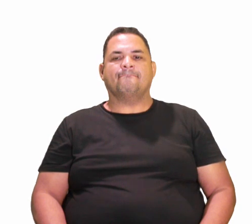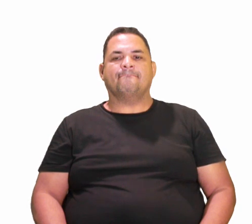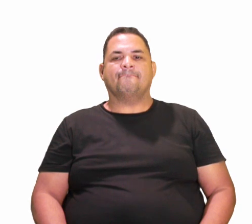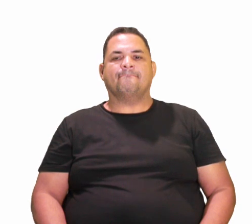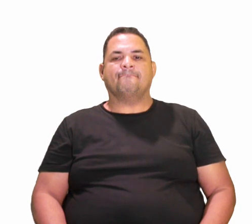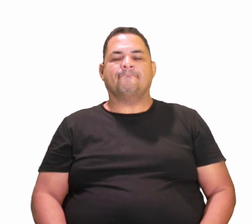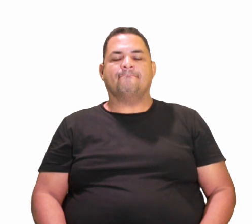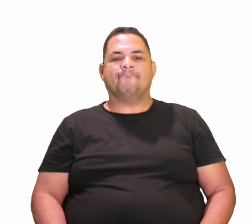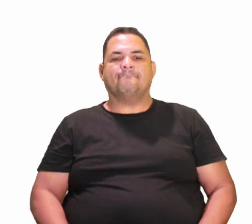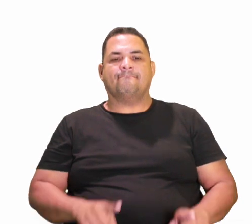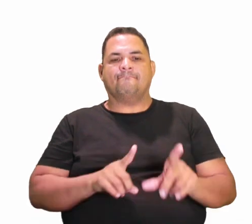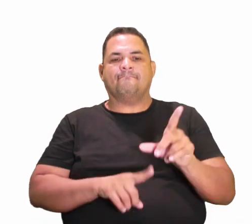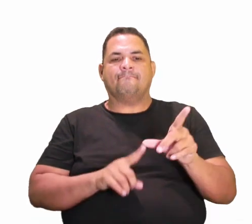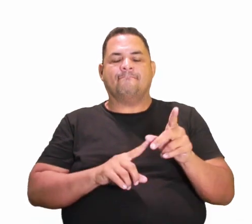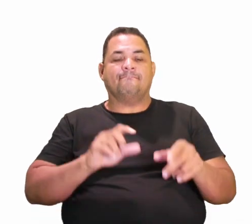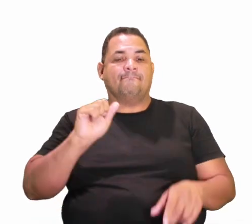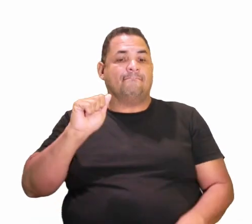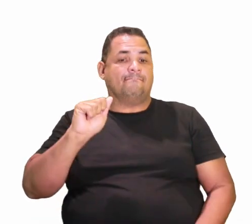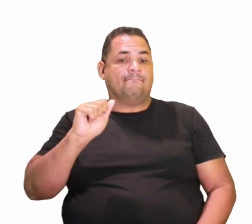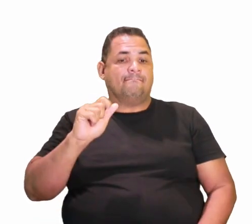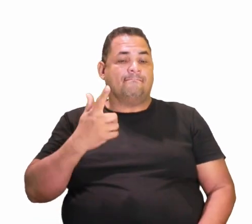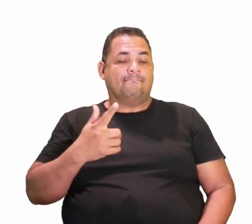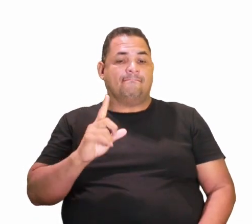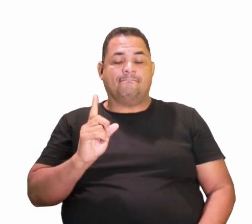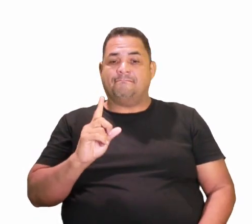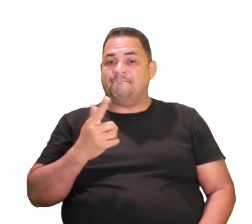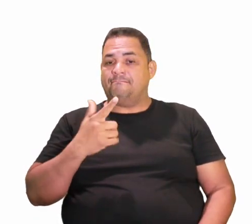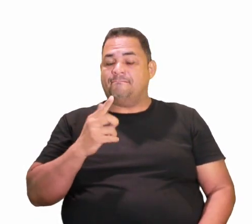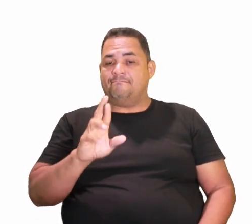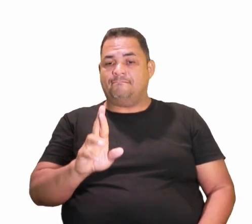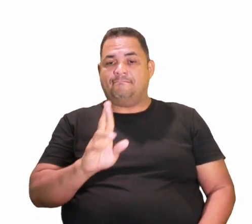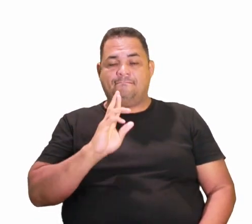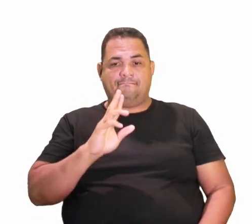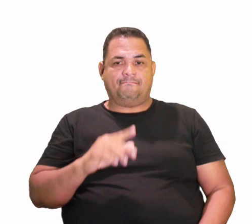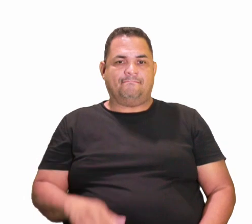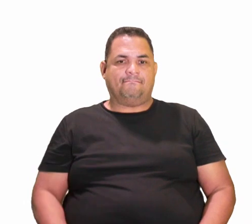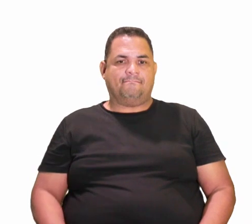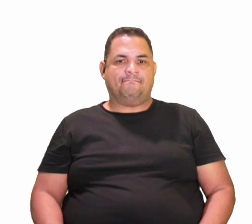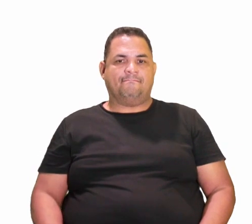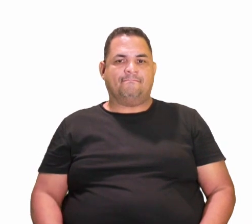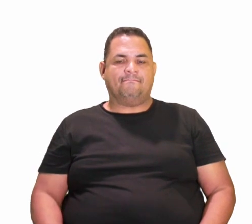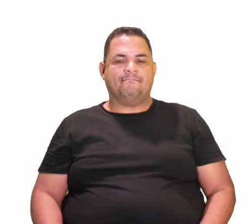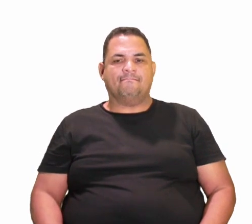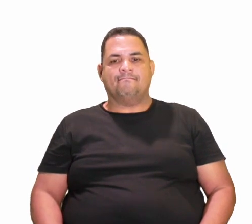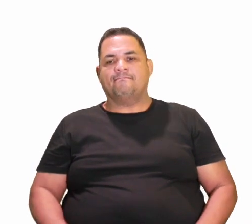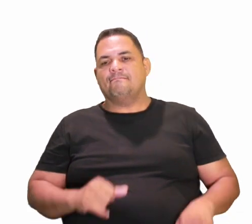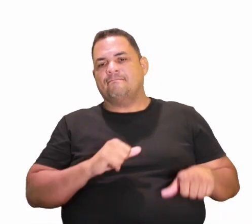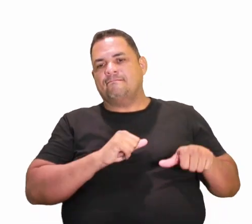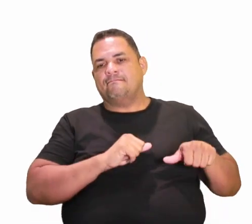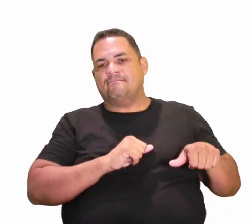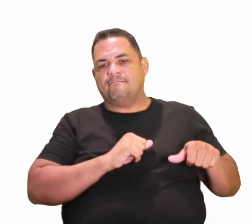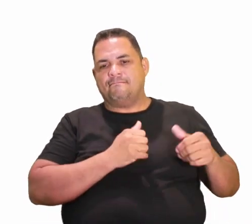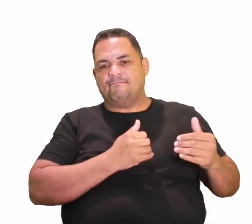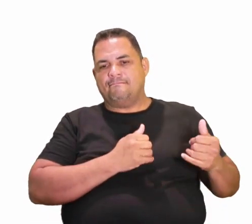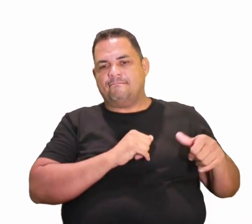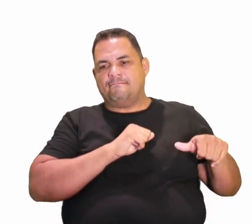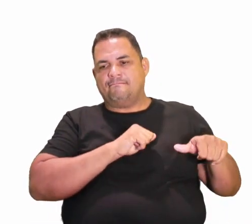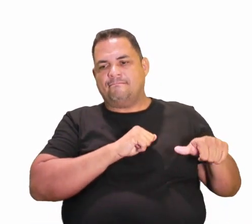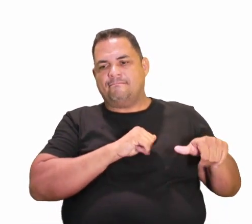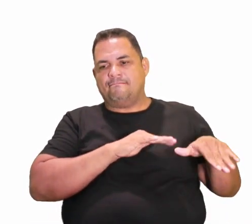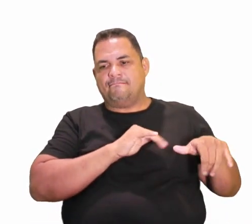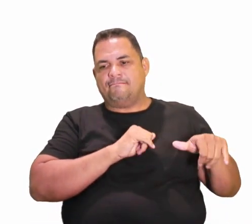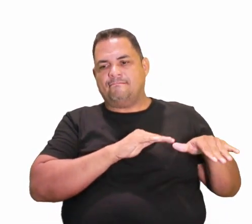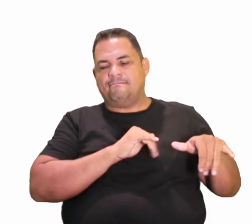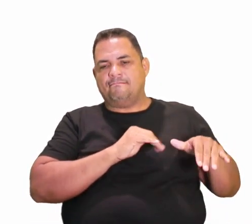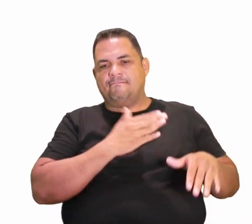a questão de letra A, que não está respondida aqui, mas eu vou colocar it is in September. E na próxima que eu